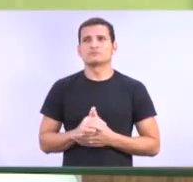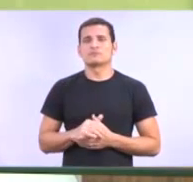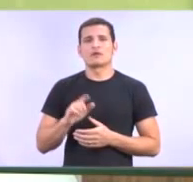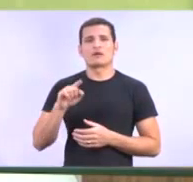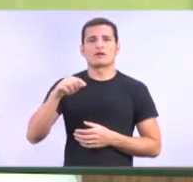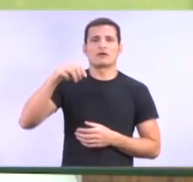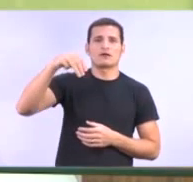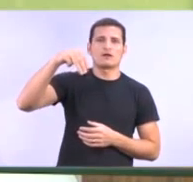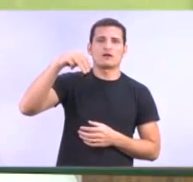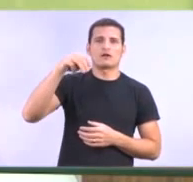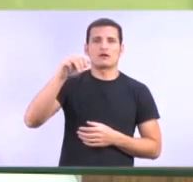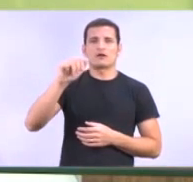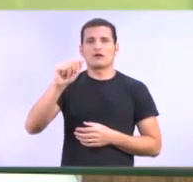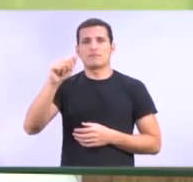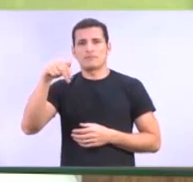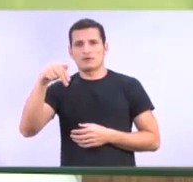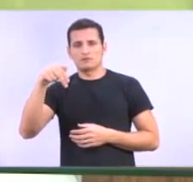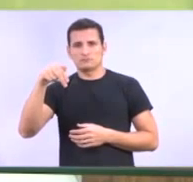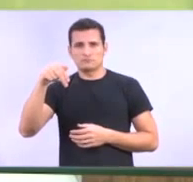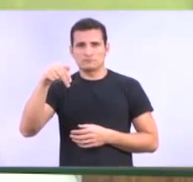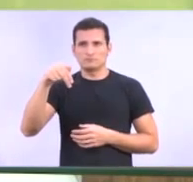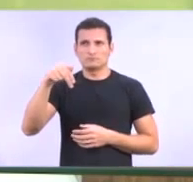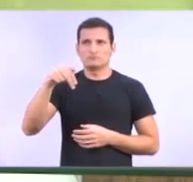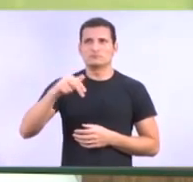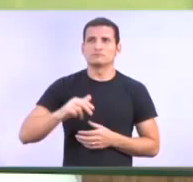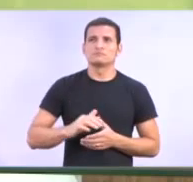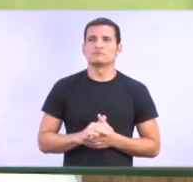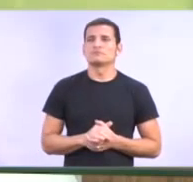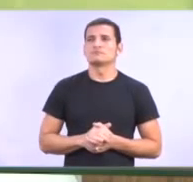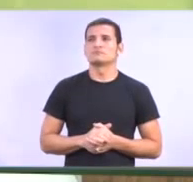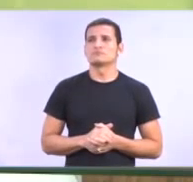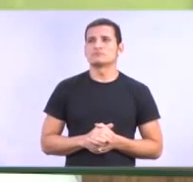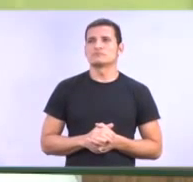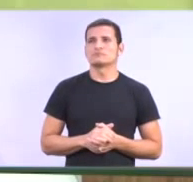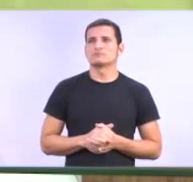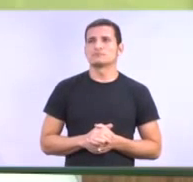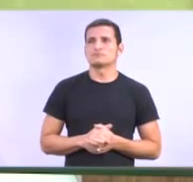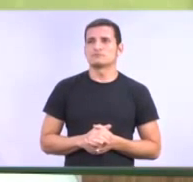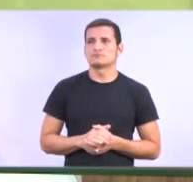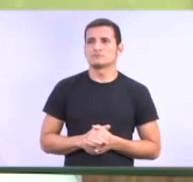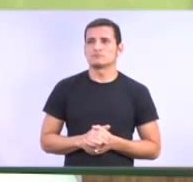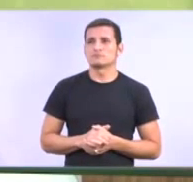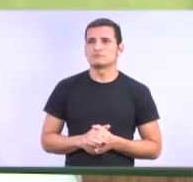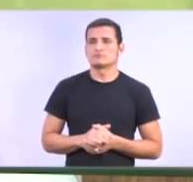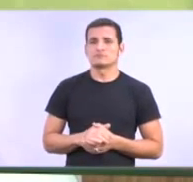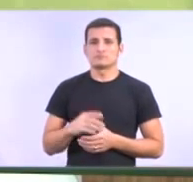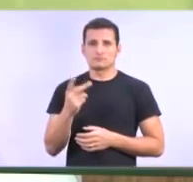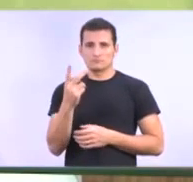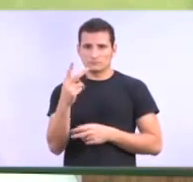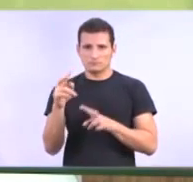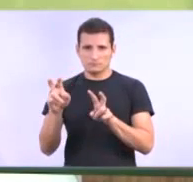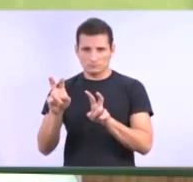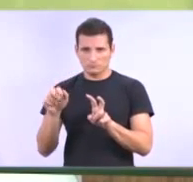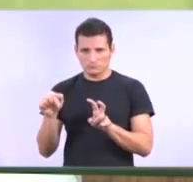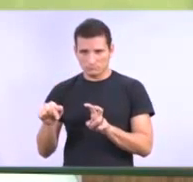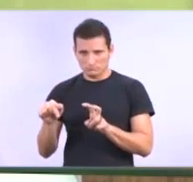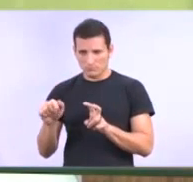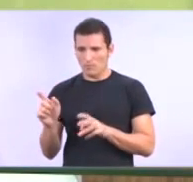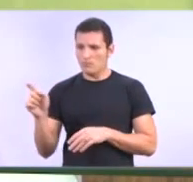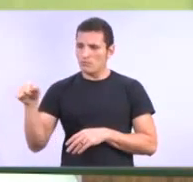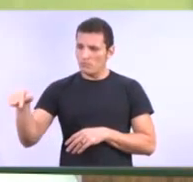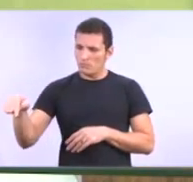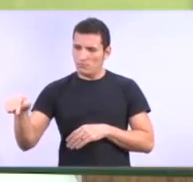MAN, é uma rede metropolitana, ok? Então, ela vai ocorrer da onde? Do computador até o armário